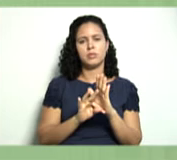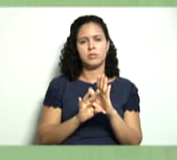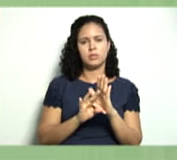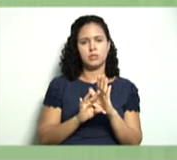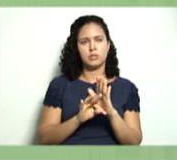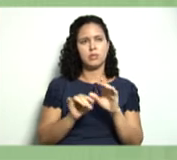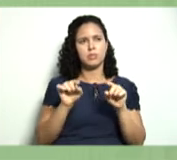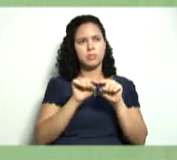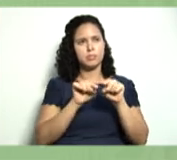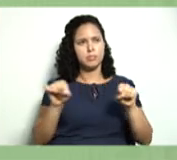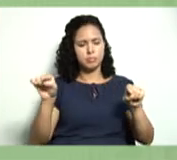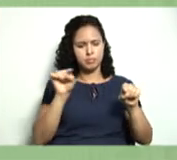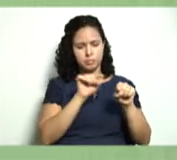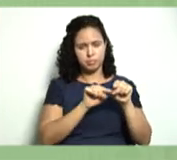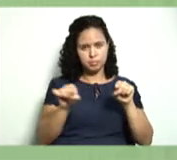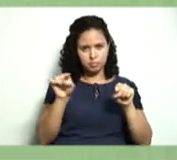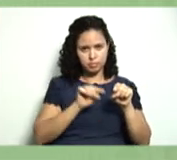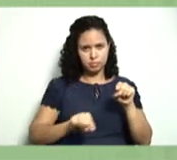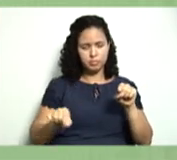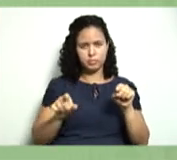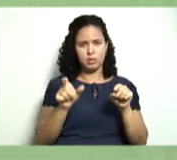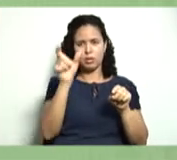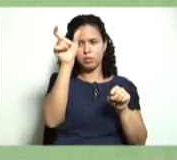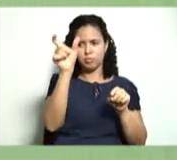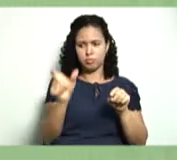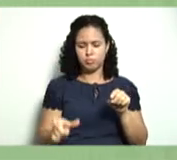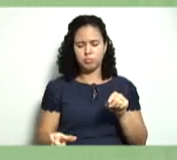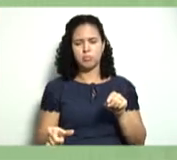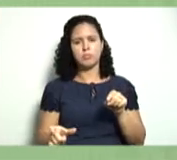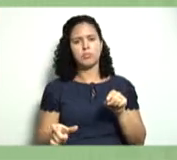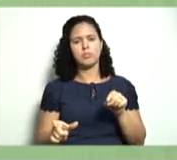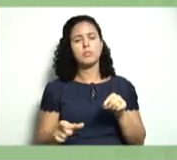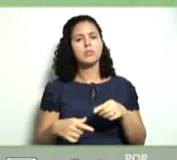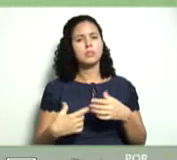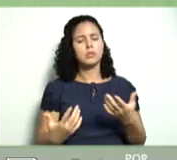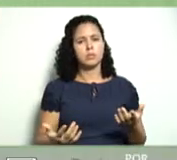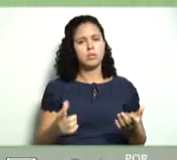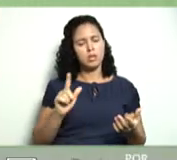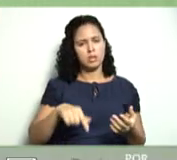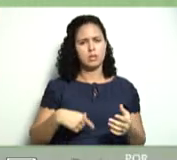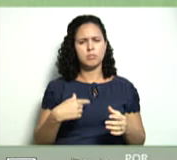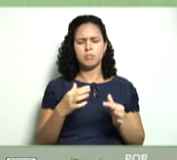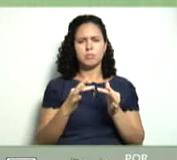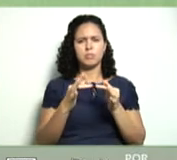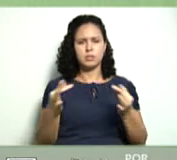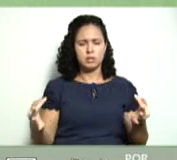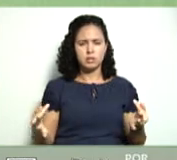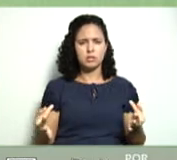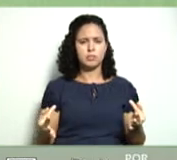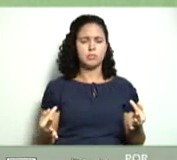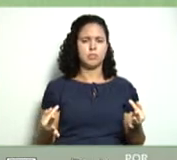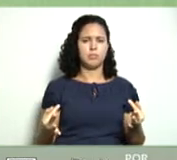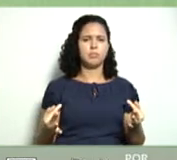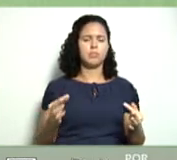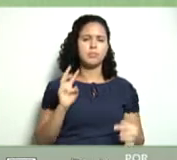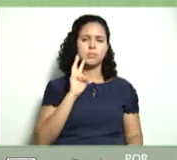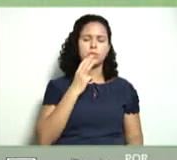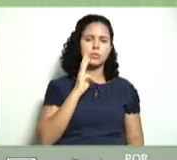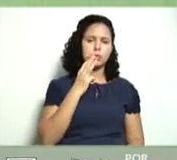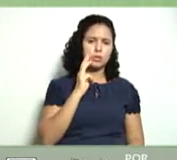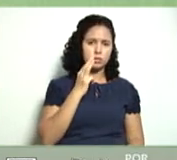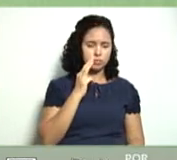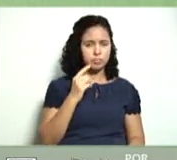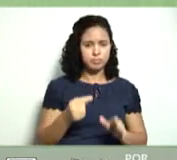linhas e colunas esse recurso é muito simples de ser feito aqui no hoje eu vou mostrar pra